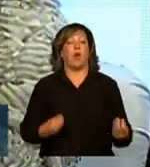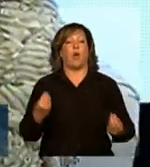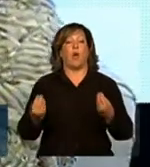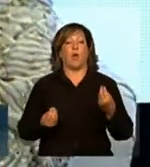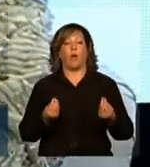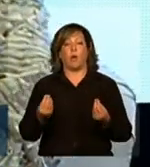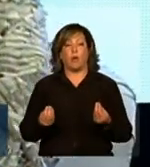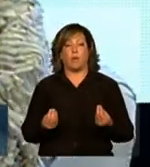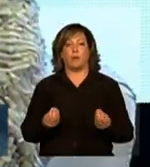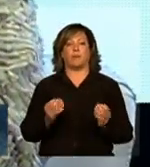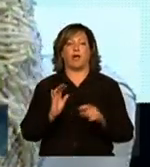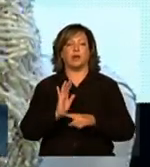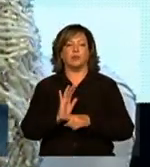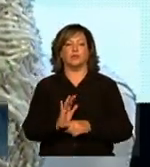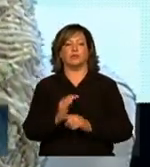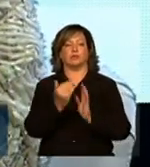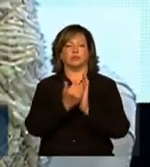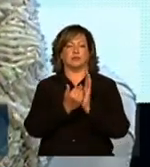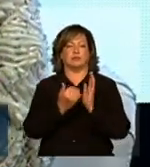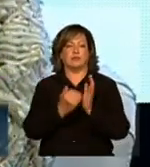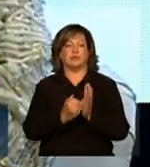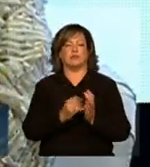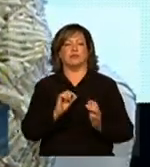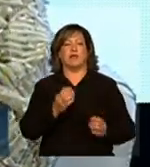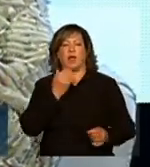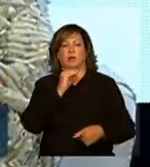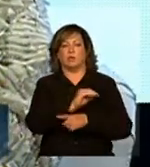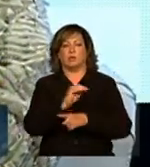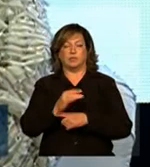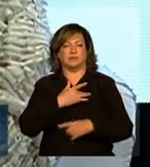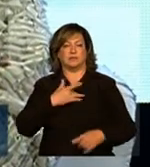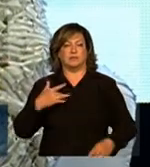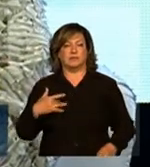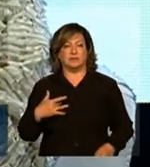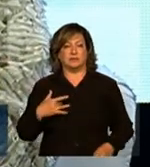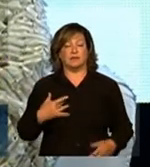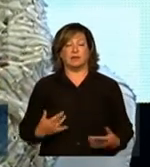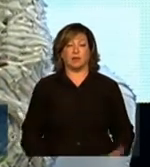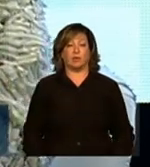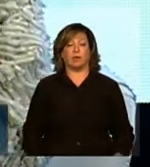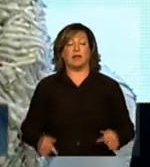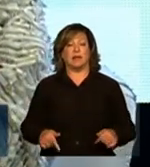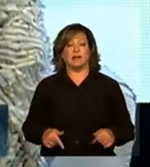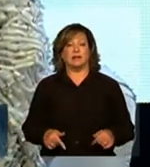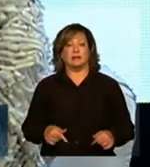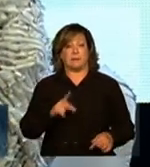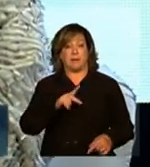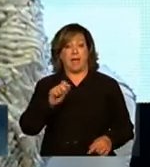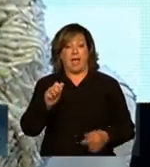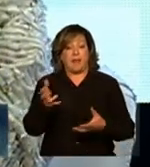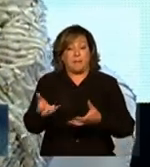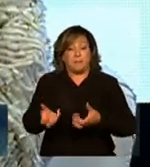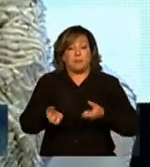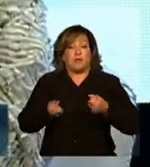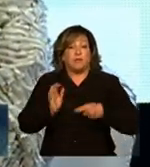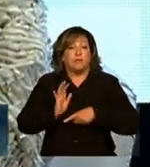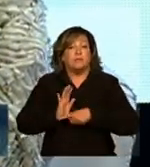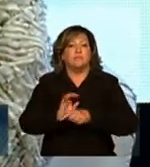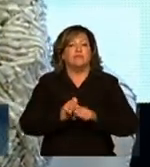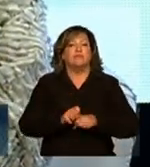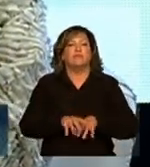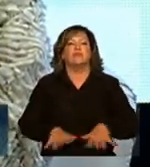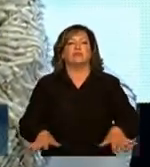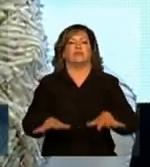fortalecer a agenda de segurança alimentar e nutricional. Então, ele puxou essa força criativa